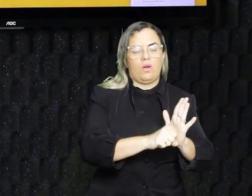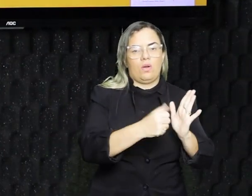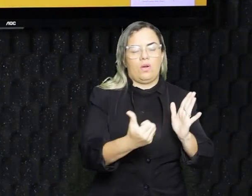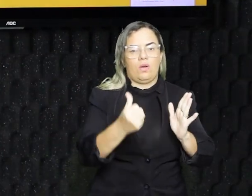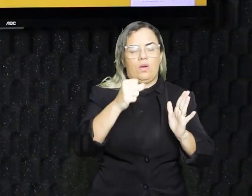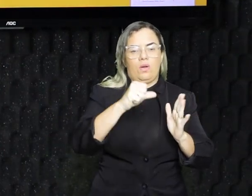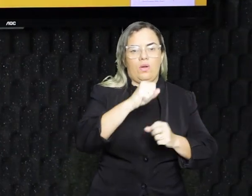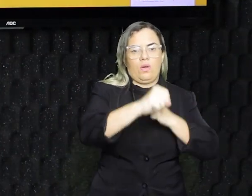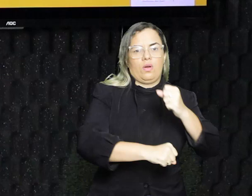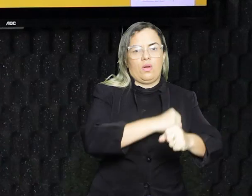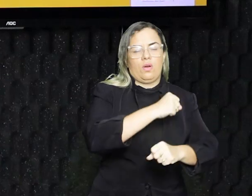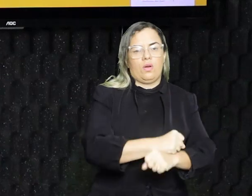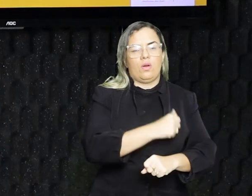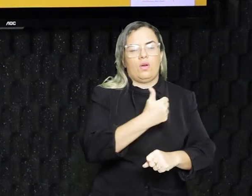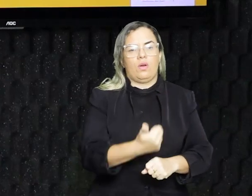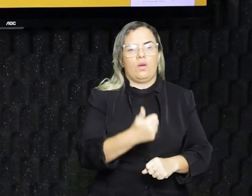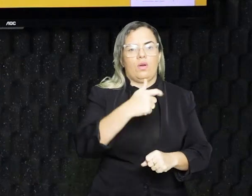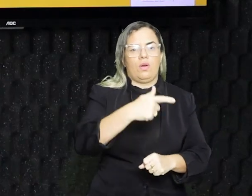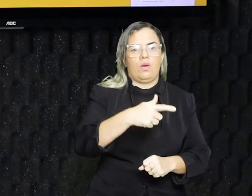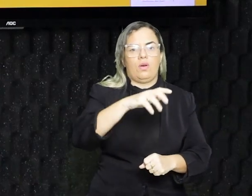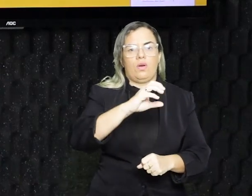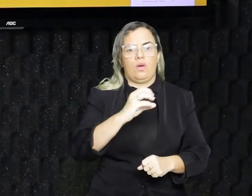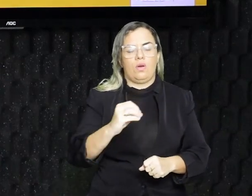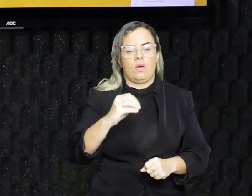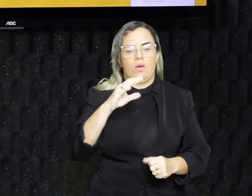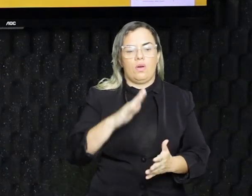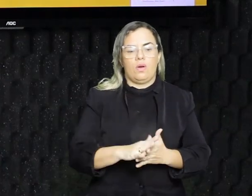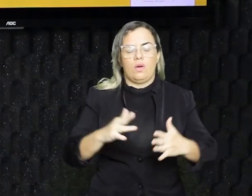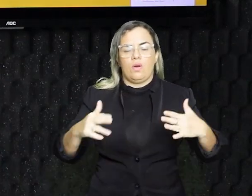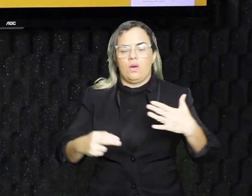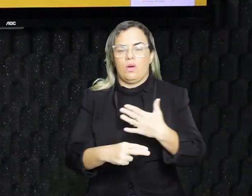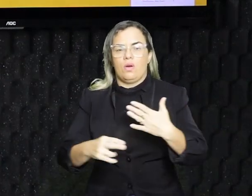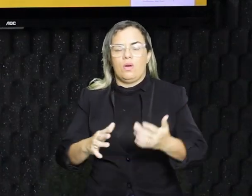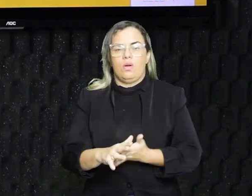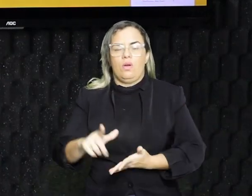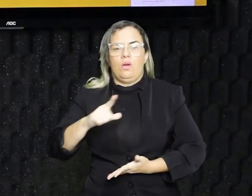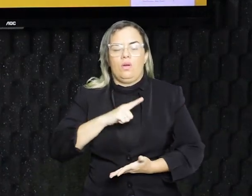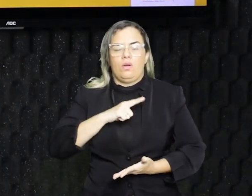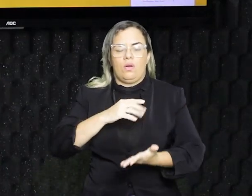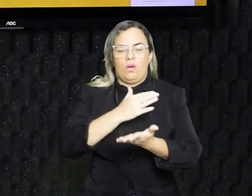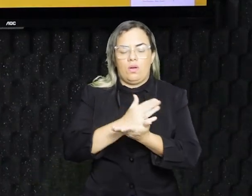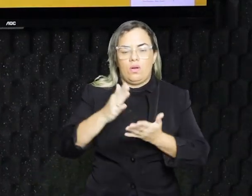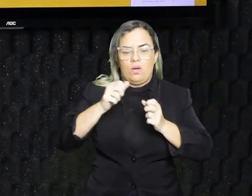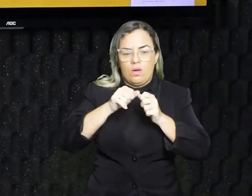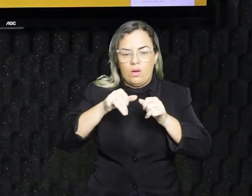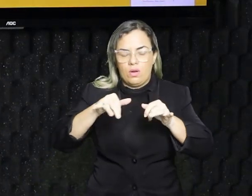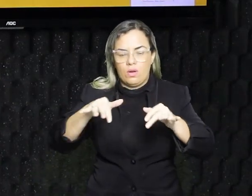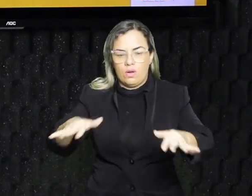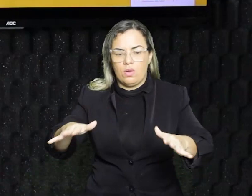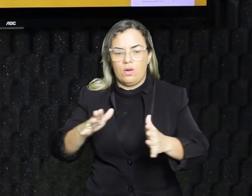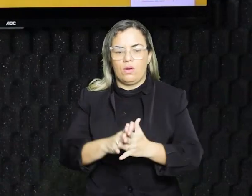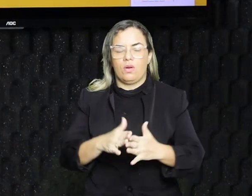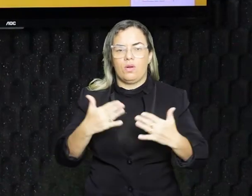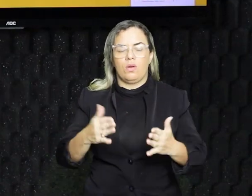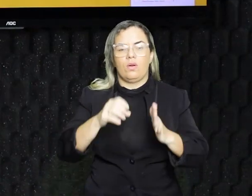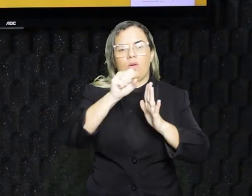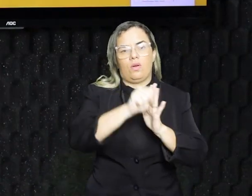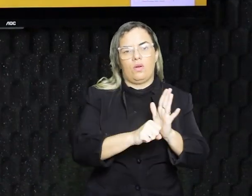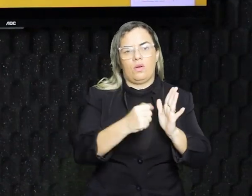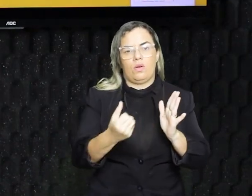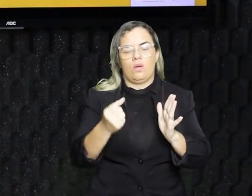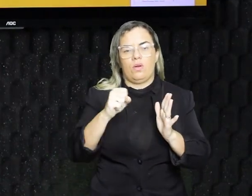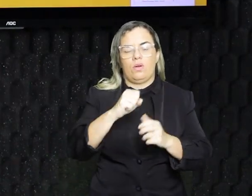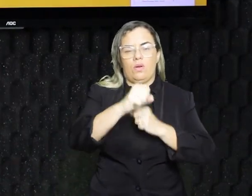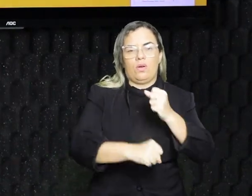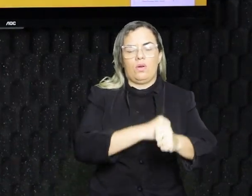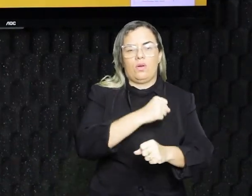de 1750, nós temos a urbanização tendo seu início e expansão a partir do século XVIII,